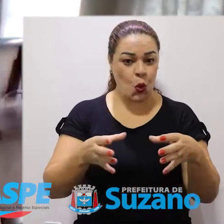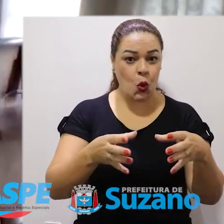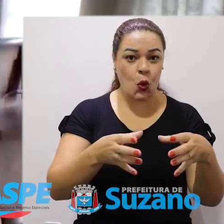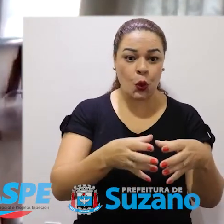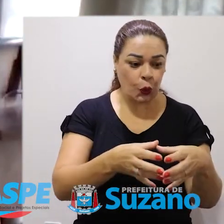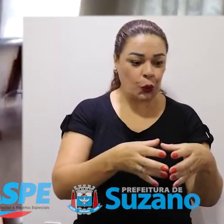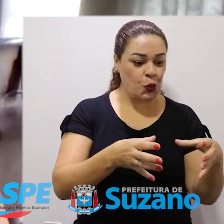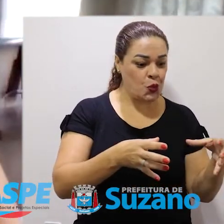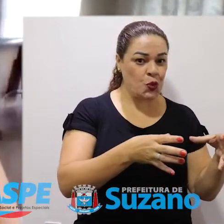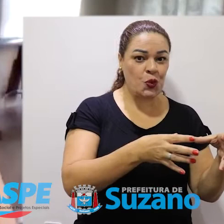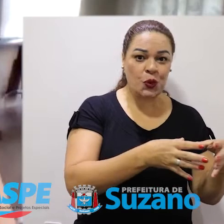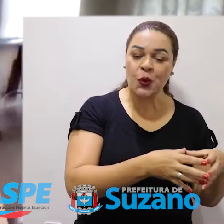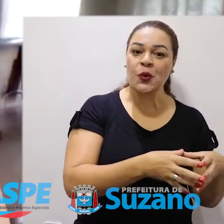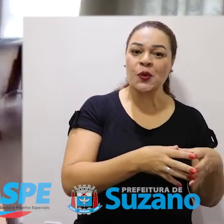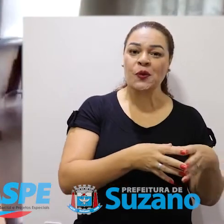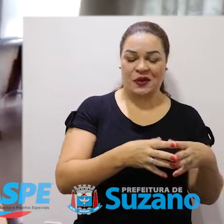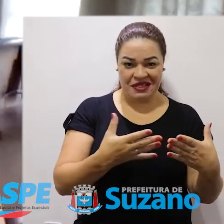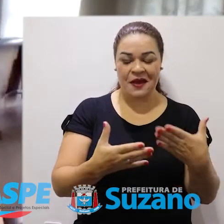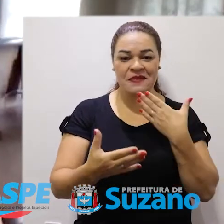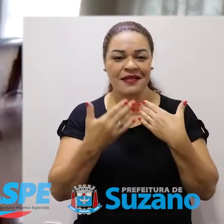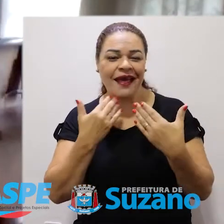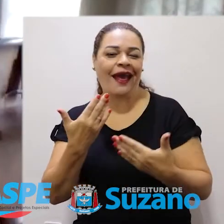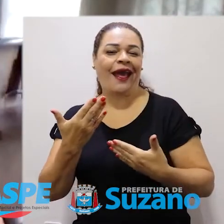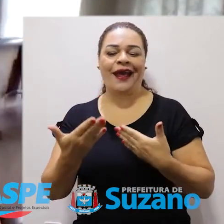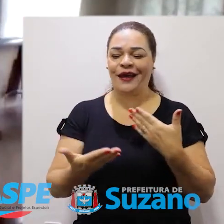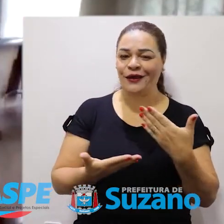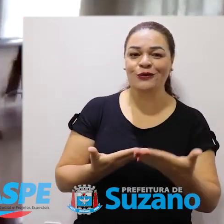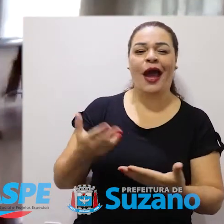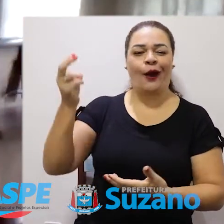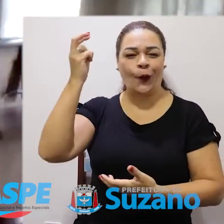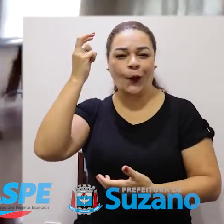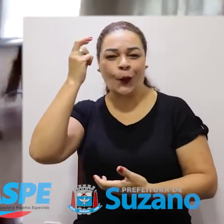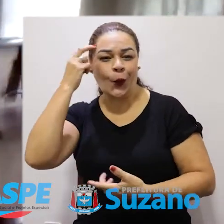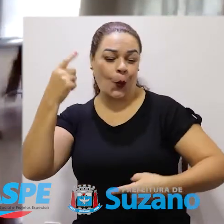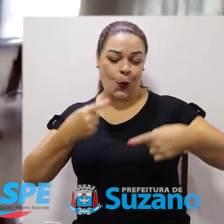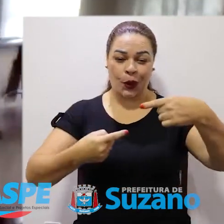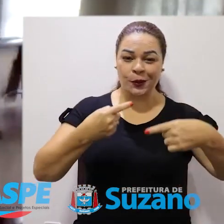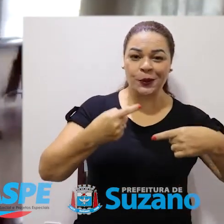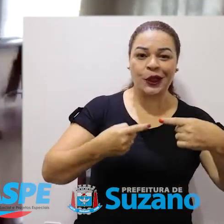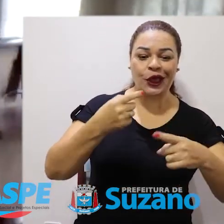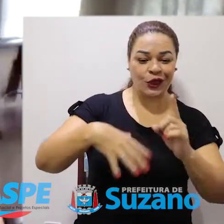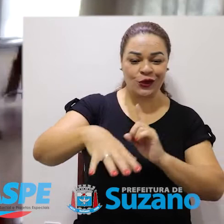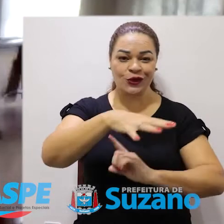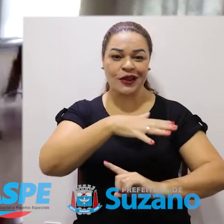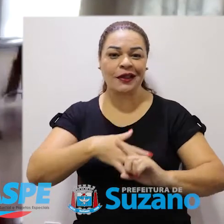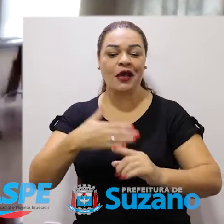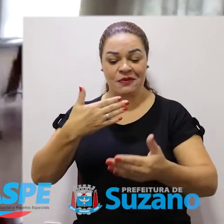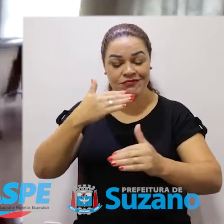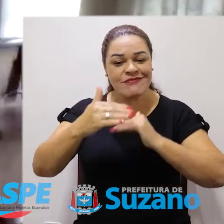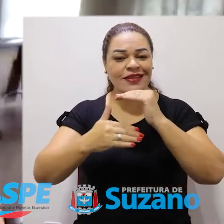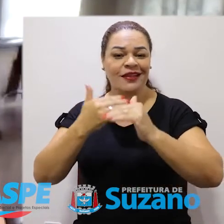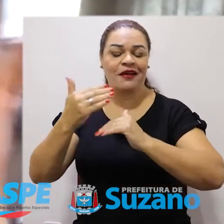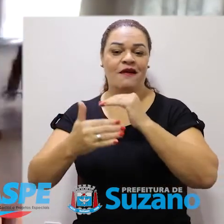conversando, desenvolvendo, trabalhando os aspectos sociais, linguísticos, culturais e políticos para o desenvolvimento dessa